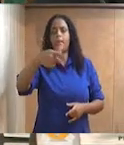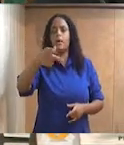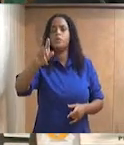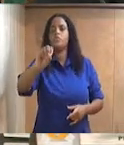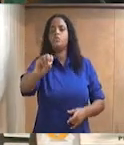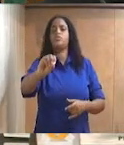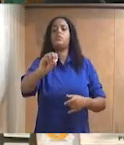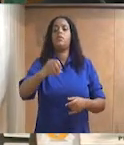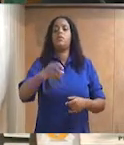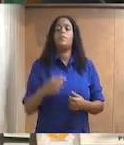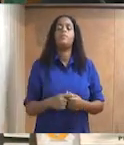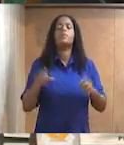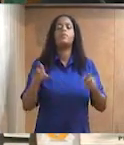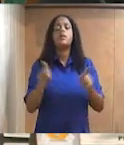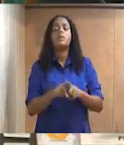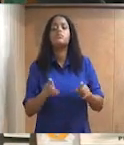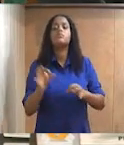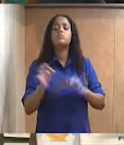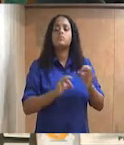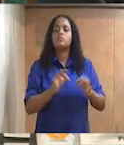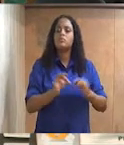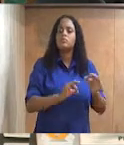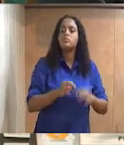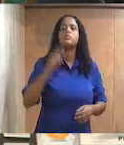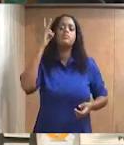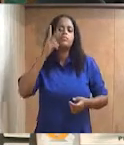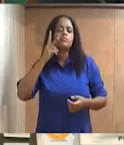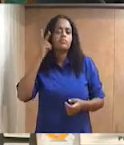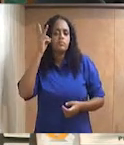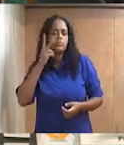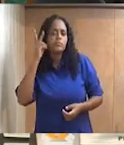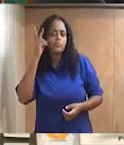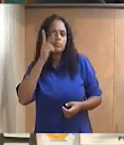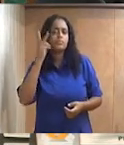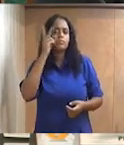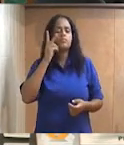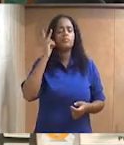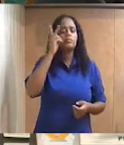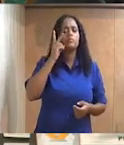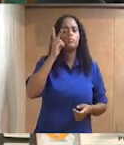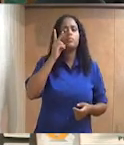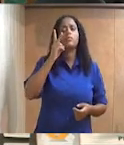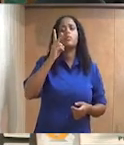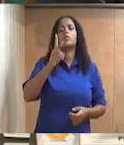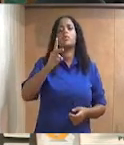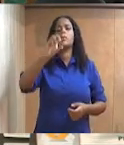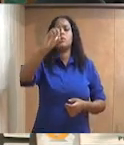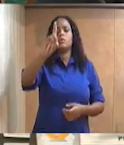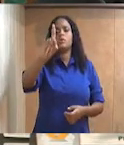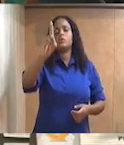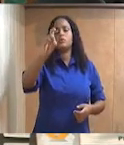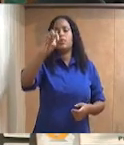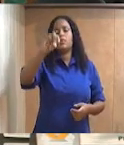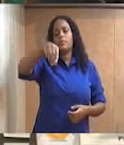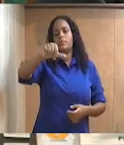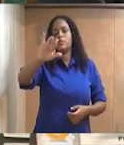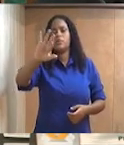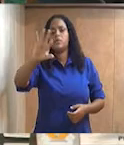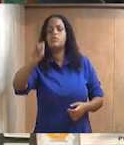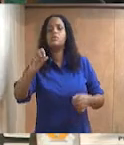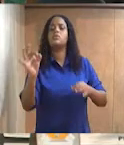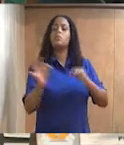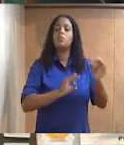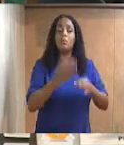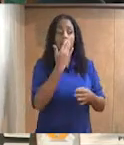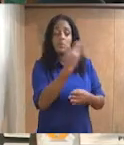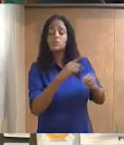município. Indicação número 6.252/2016, do excelentíssimo senhor vereador Dr. Maurício, solicitando ao excelentíssimo senhor